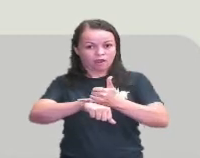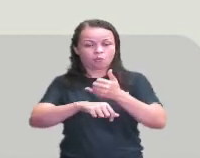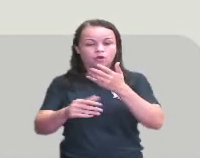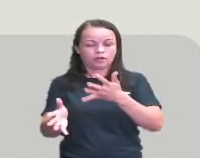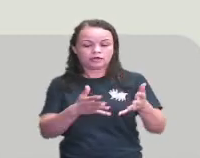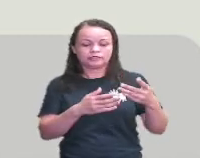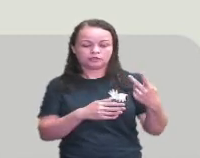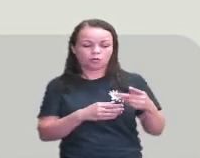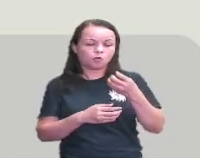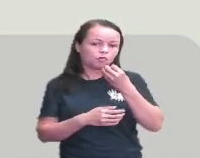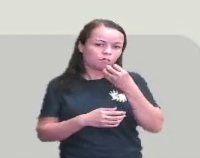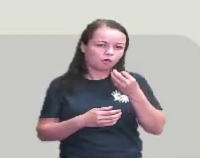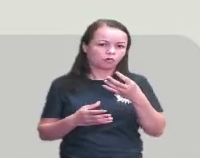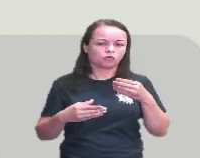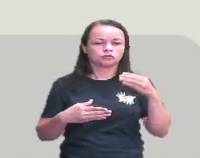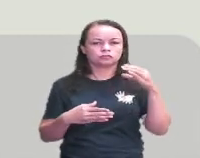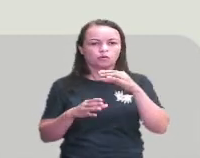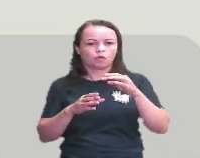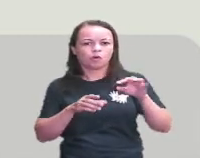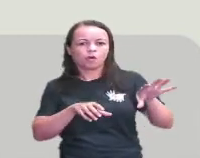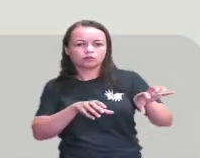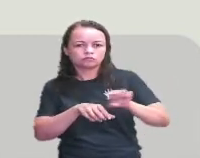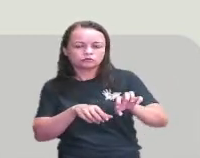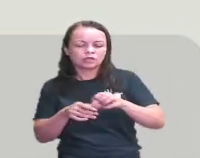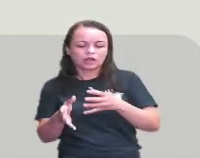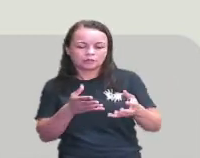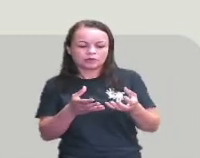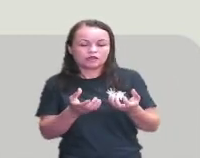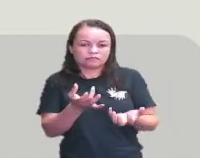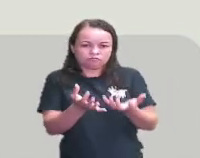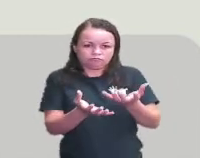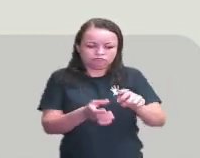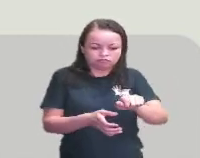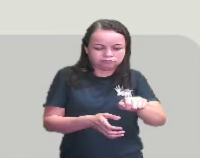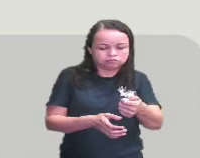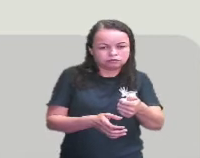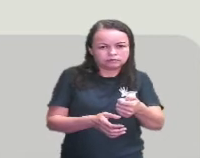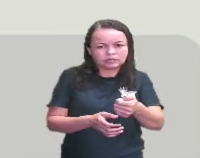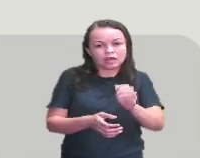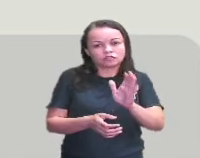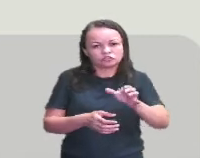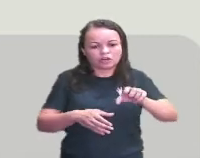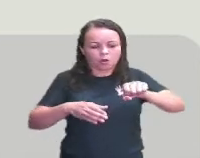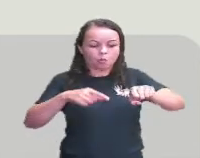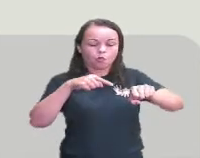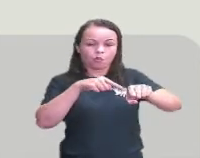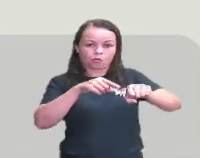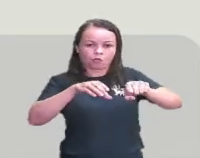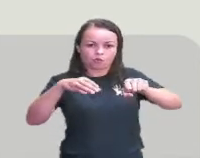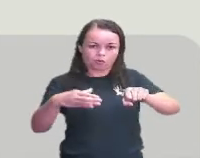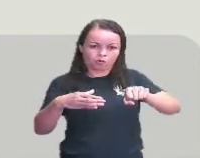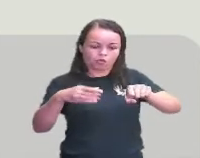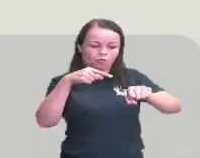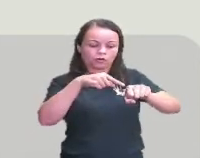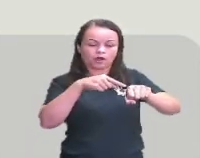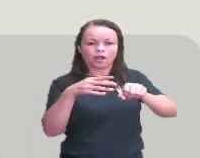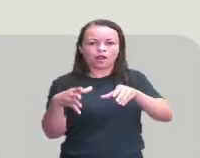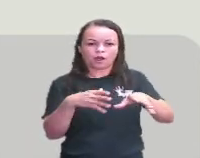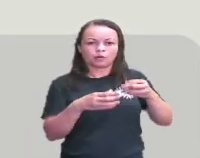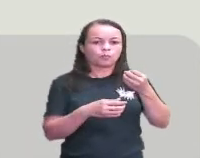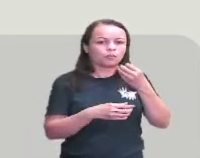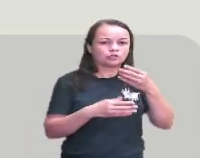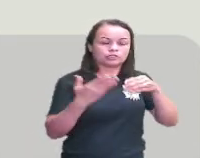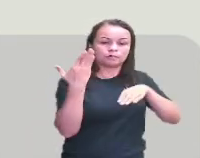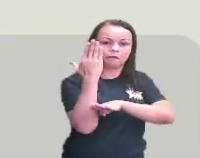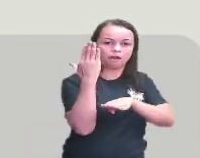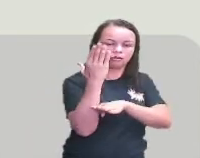material que absorve melhor o calor recebido pela chama do fogão. Já o cabo da mesma panela é feito de madeira, que é um bom isolante